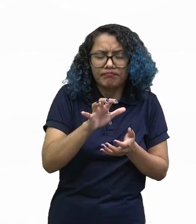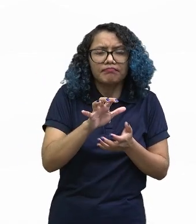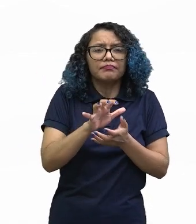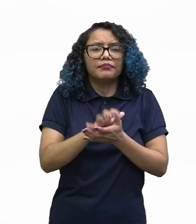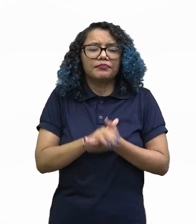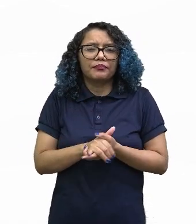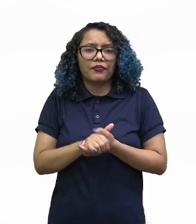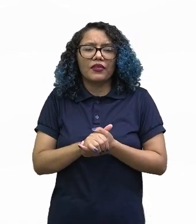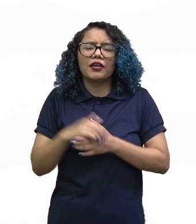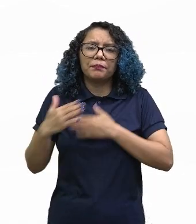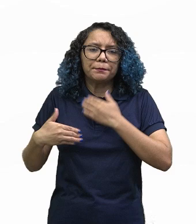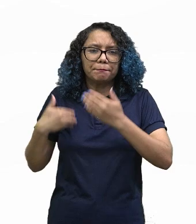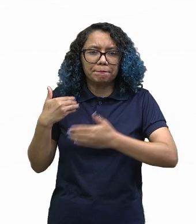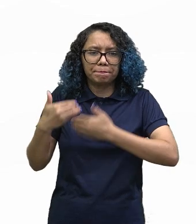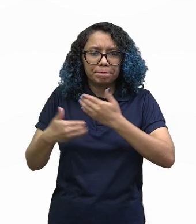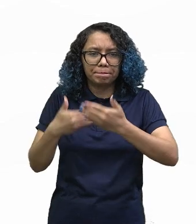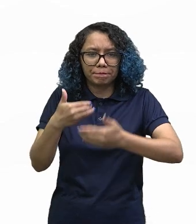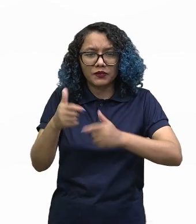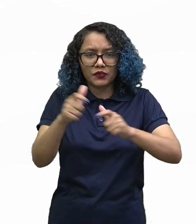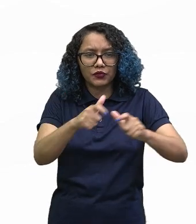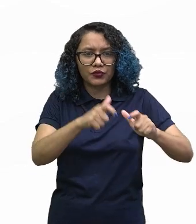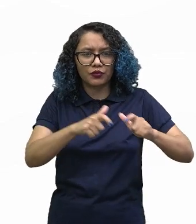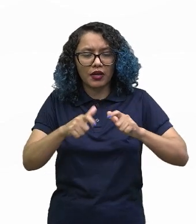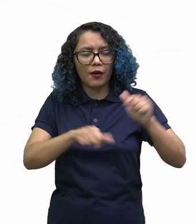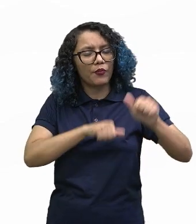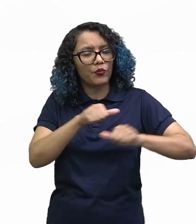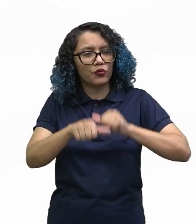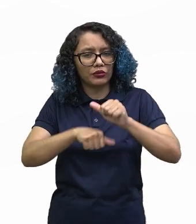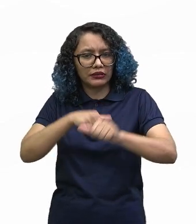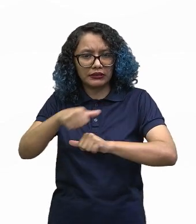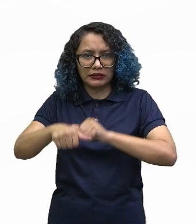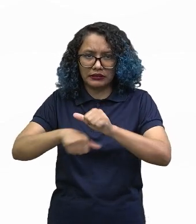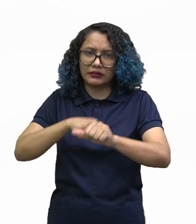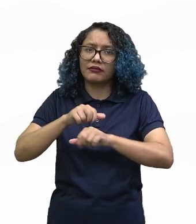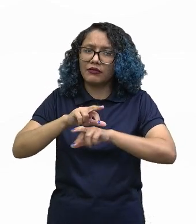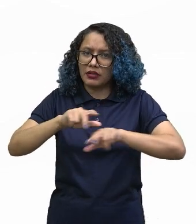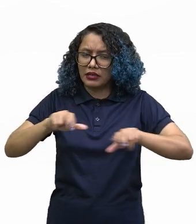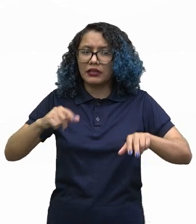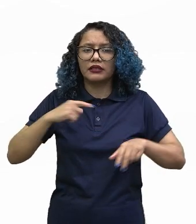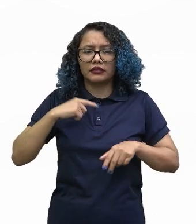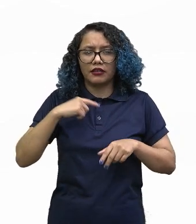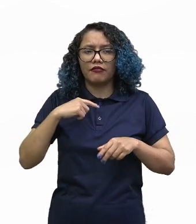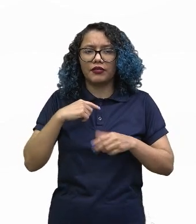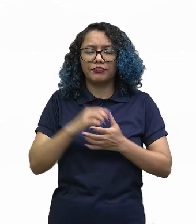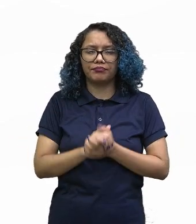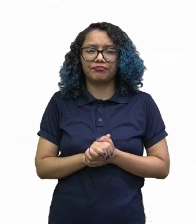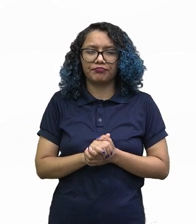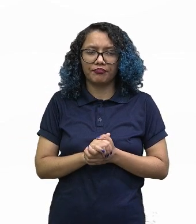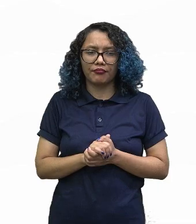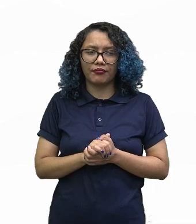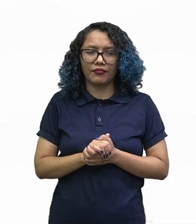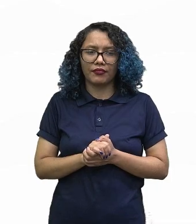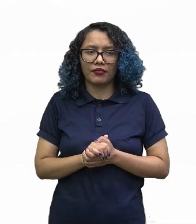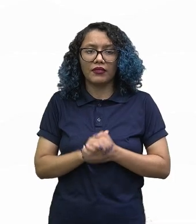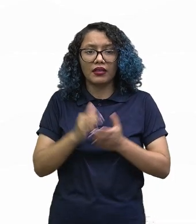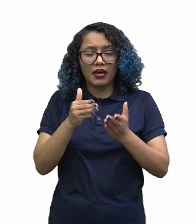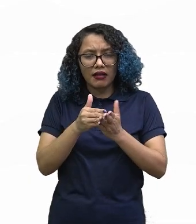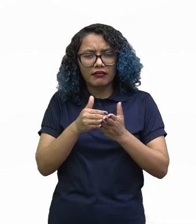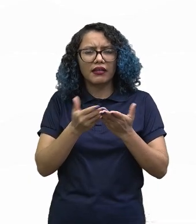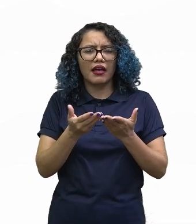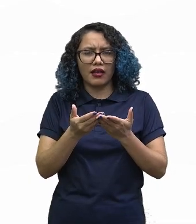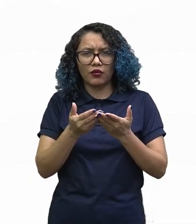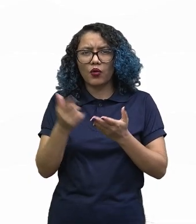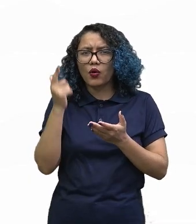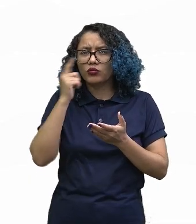anos, esses depósitos sofreram diversas modificações até se transformarem no que corresponde à